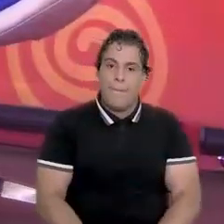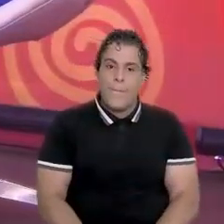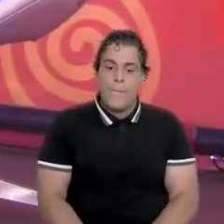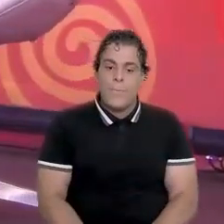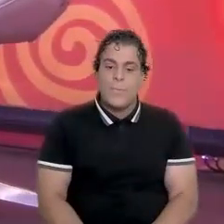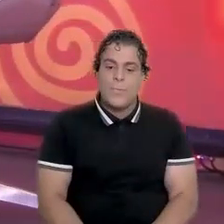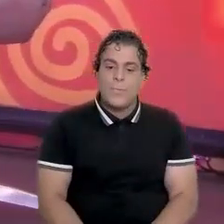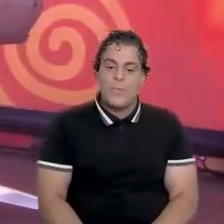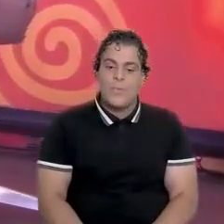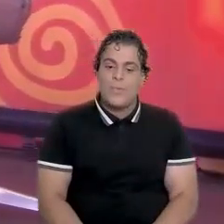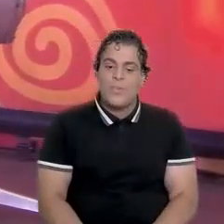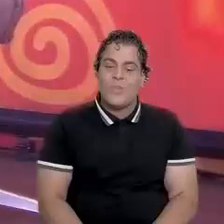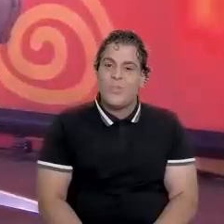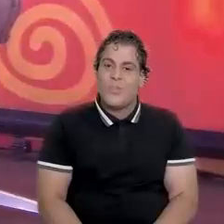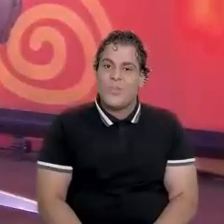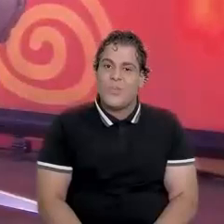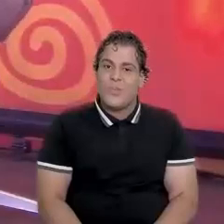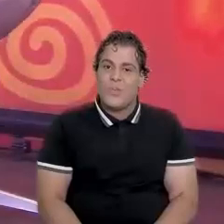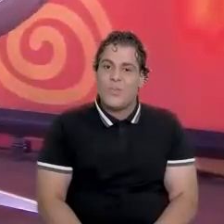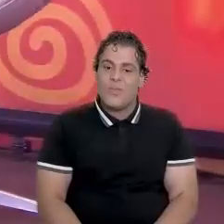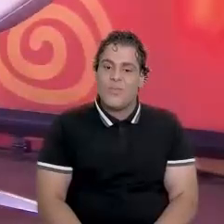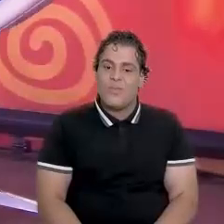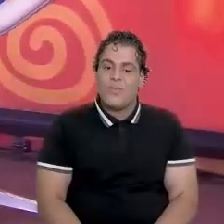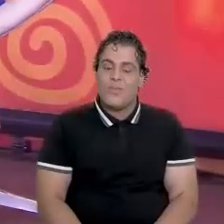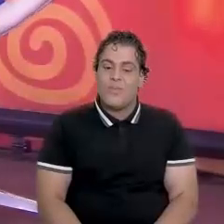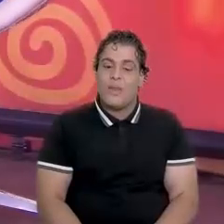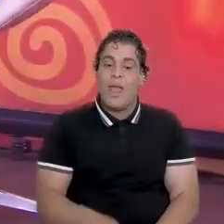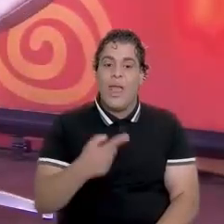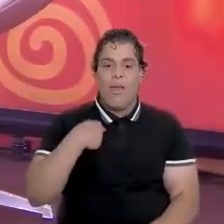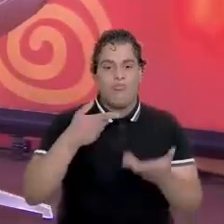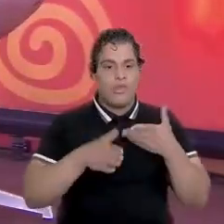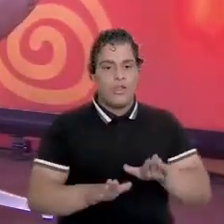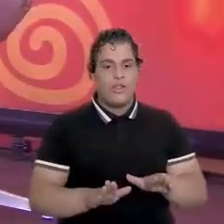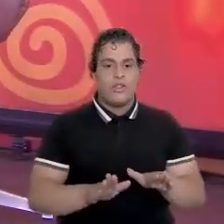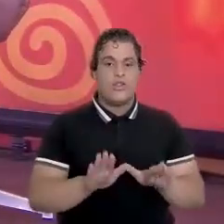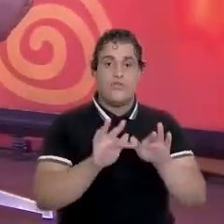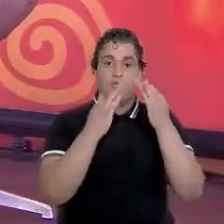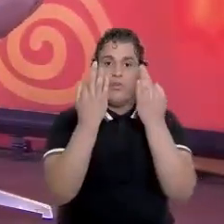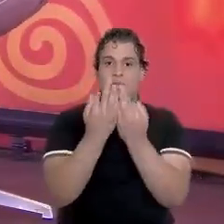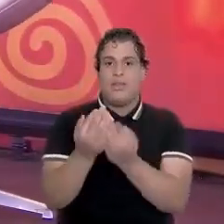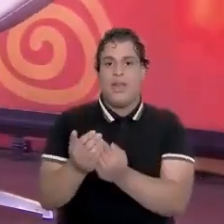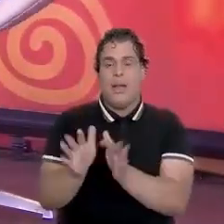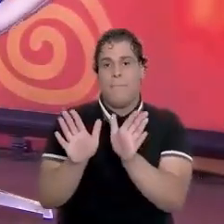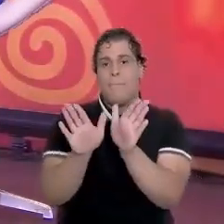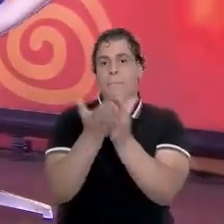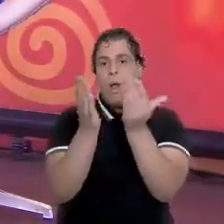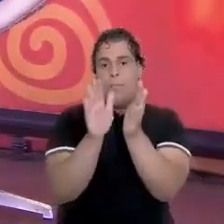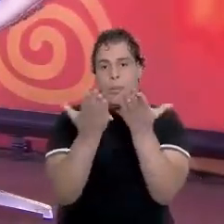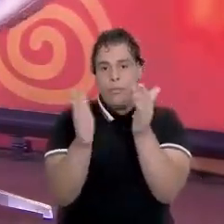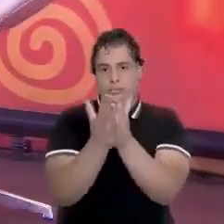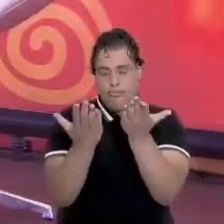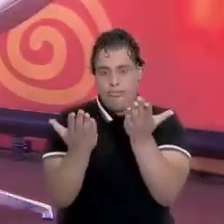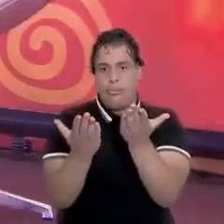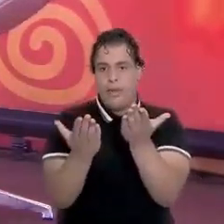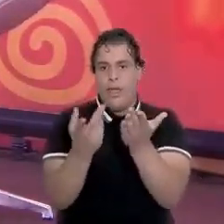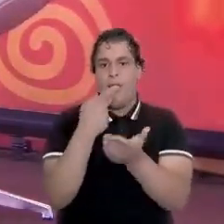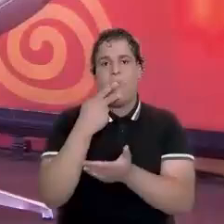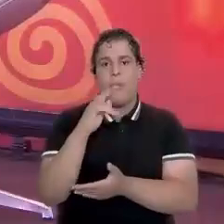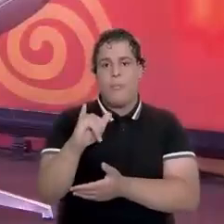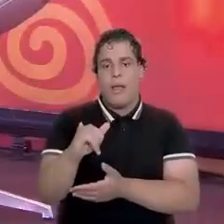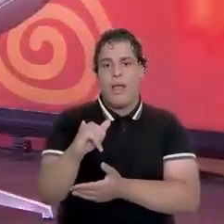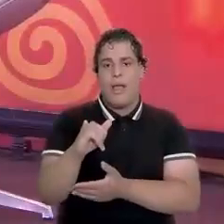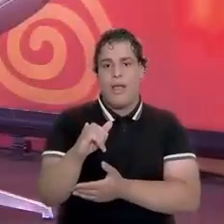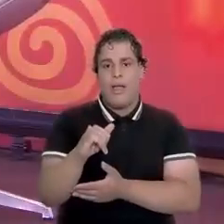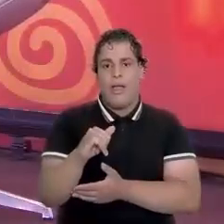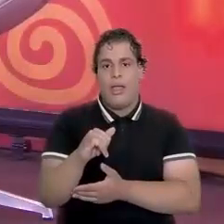Iris, eu vim de uma família pobre, meu pai era militar, 8 filhos,